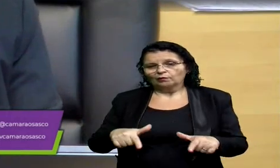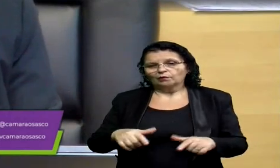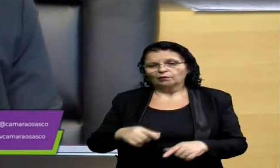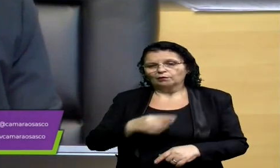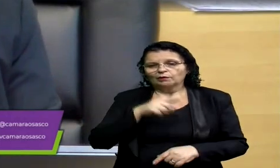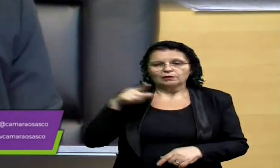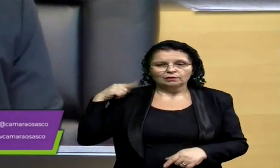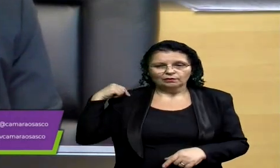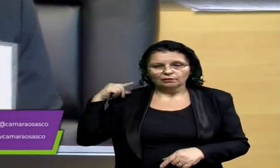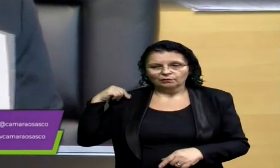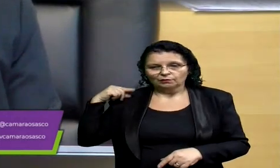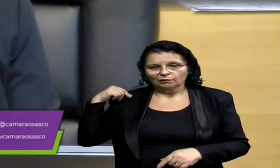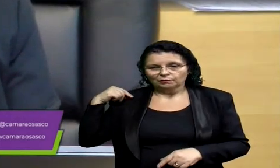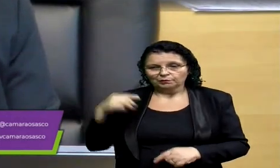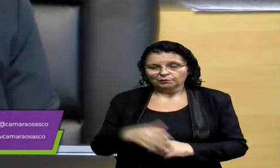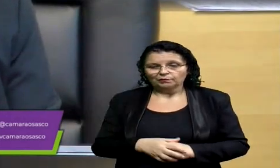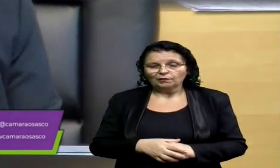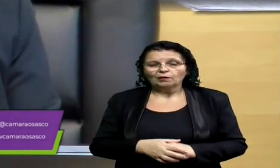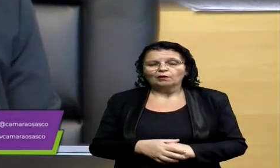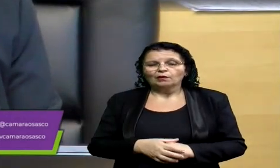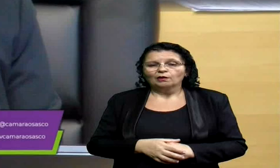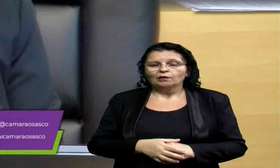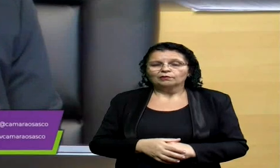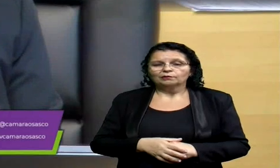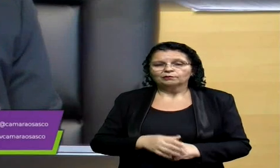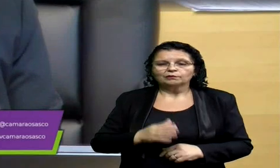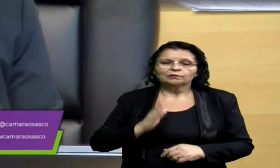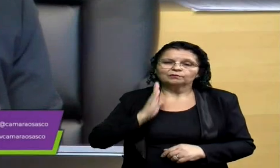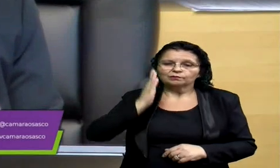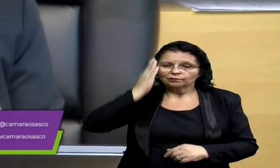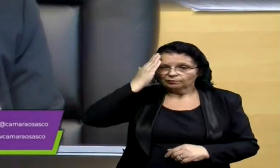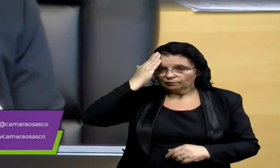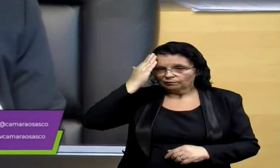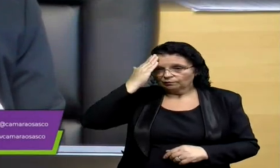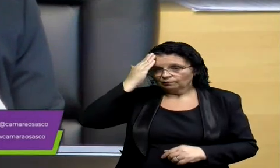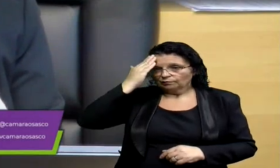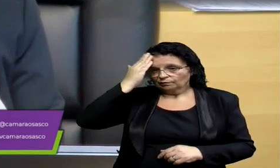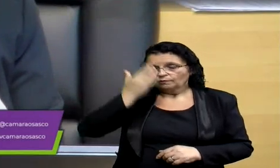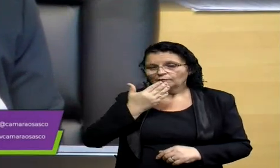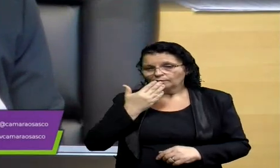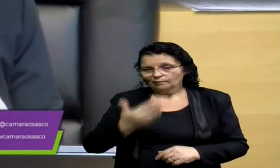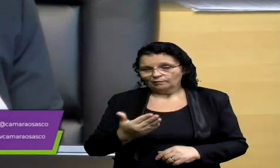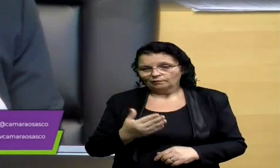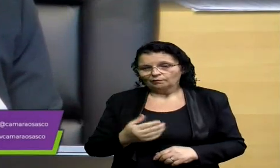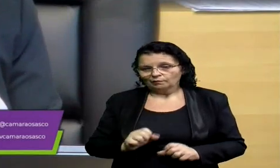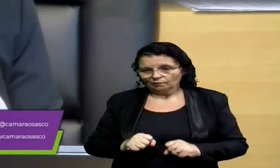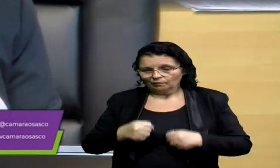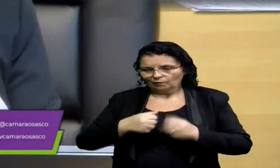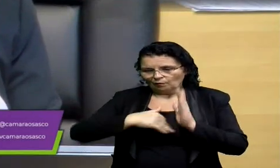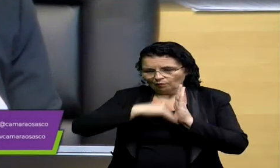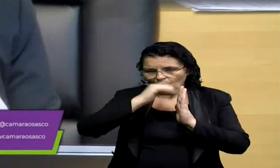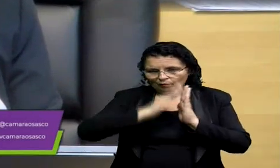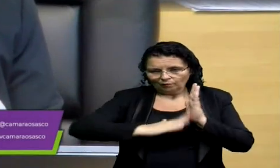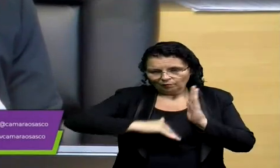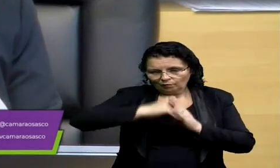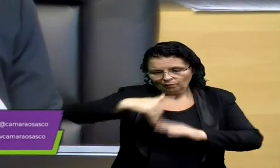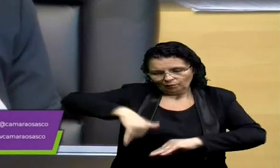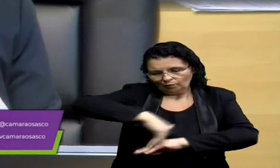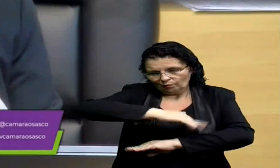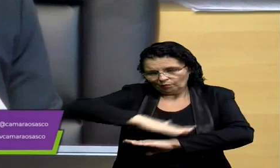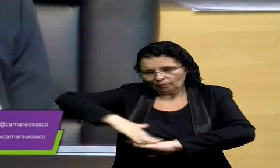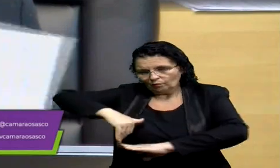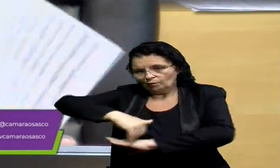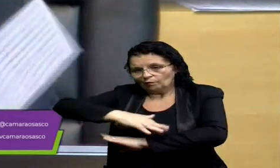Santo Antônio indicação do nbre Vereador Zé Carlos do Santa Maria que solicita reforço de pintura de solo da Rua